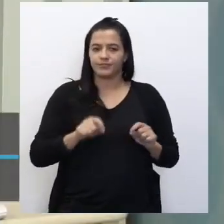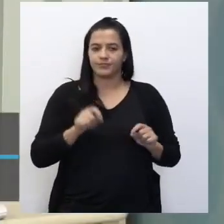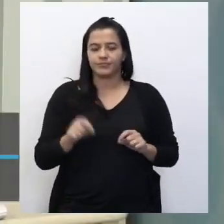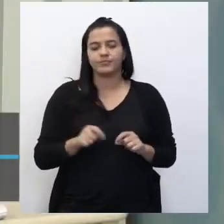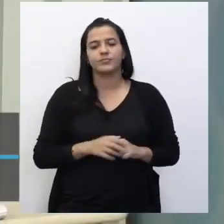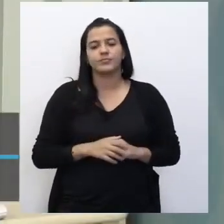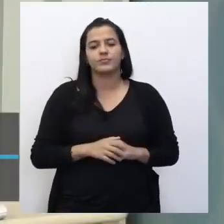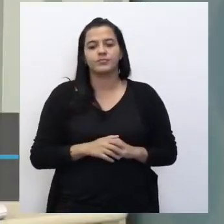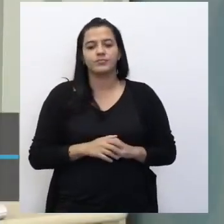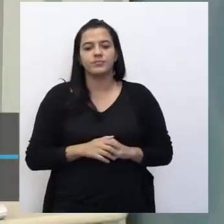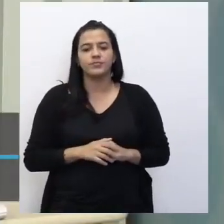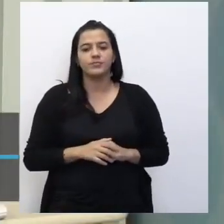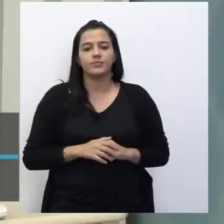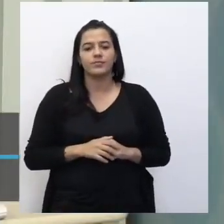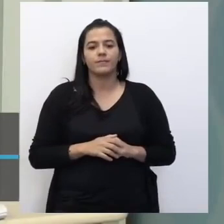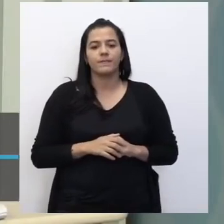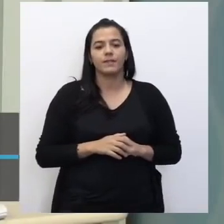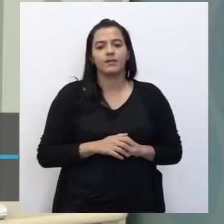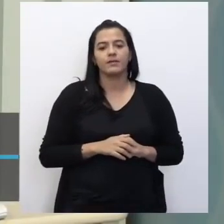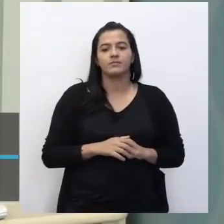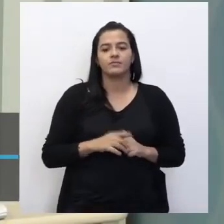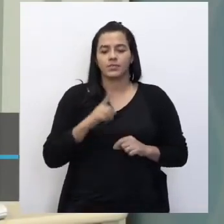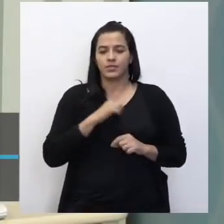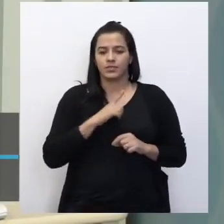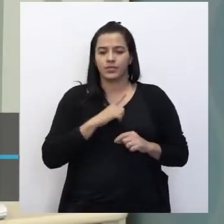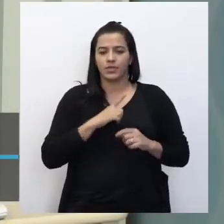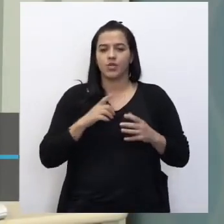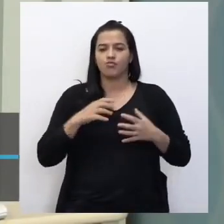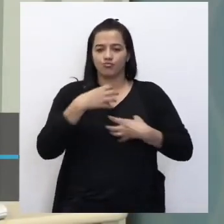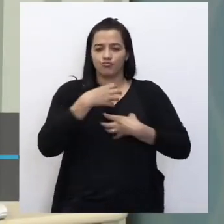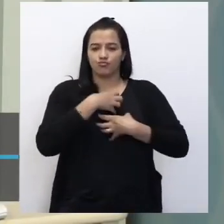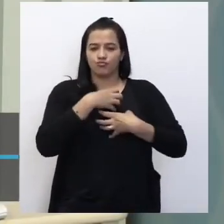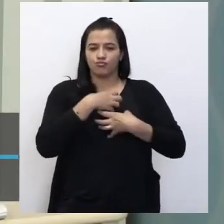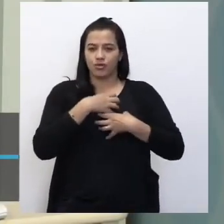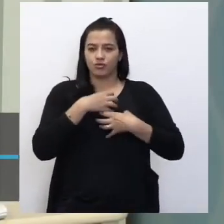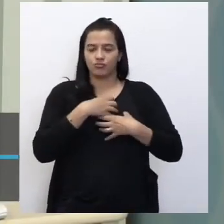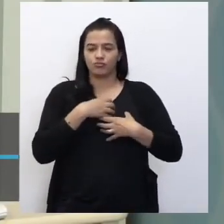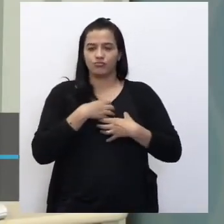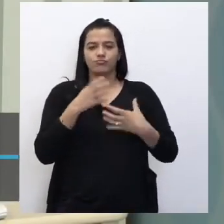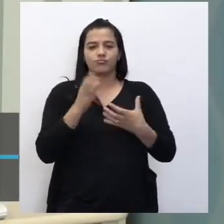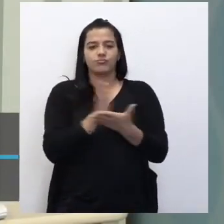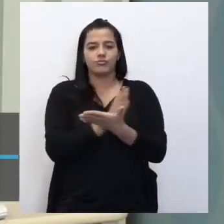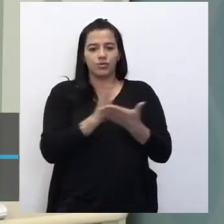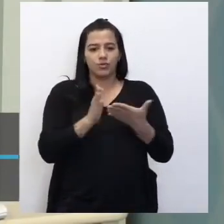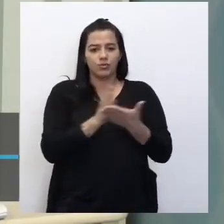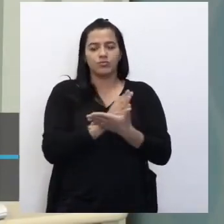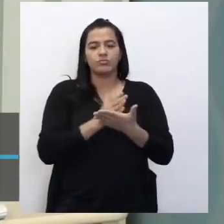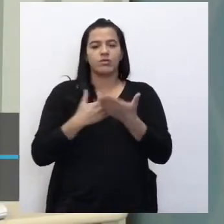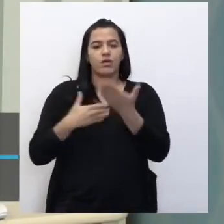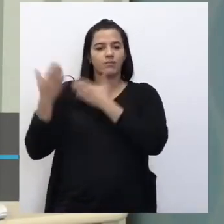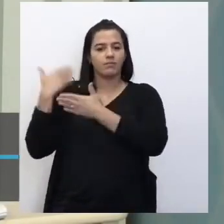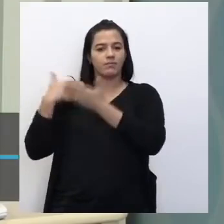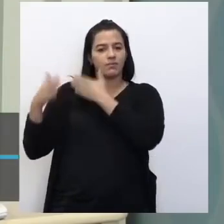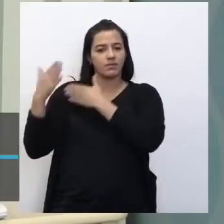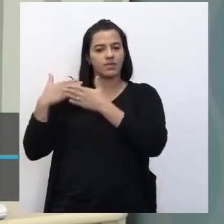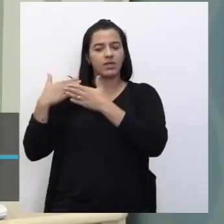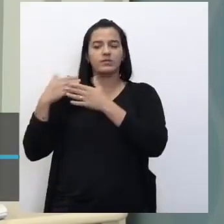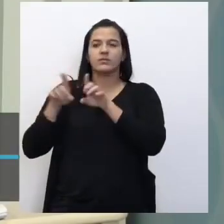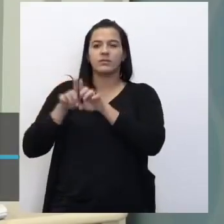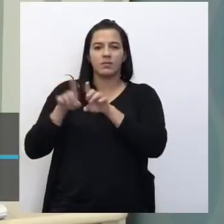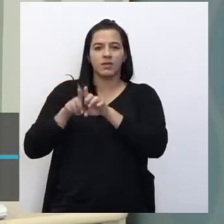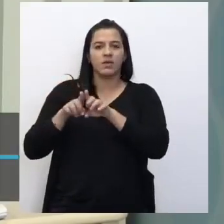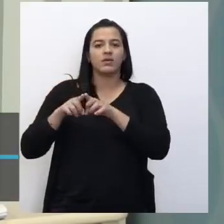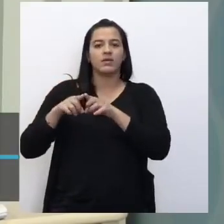que certos comportamentos são passados assim hereditariamente, muito na linha do que